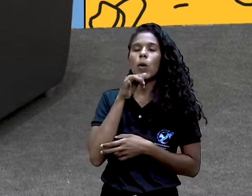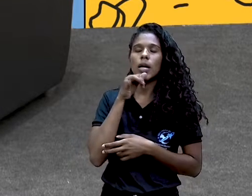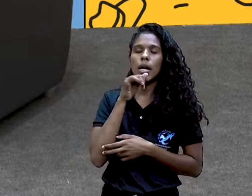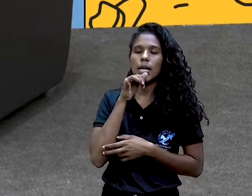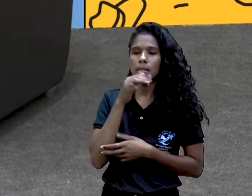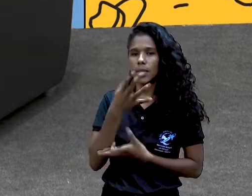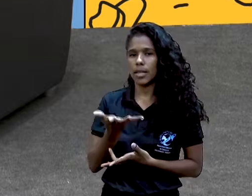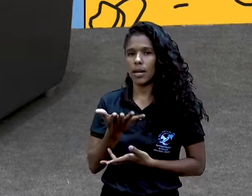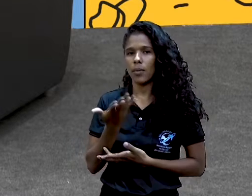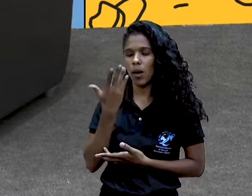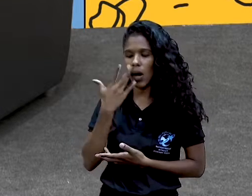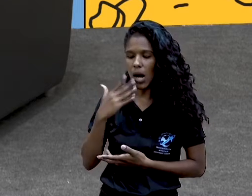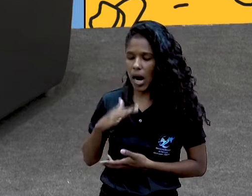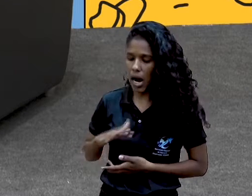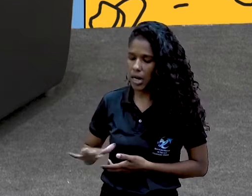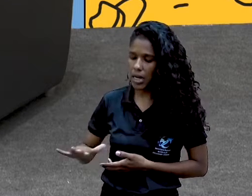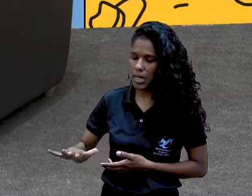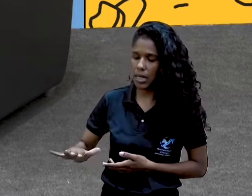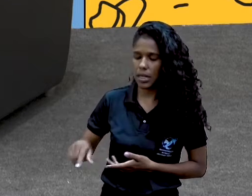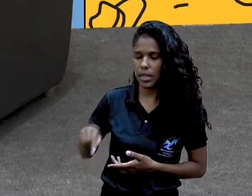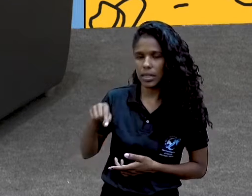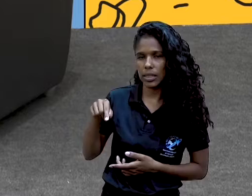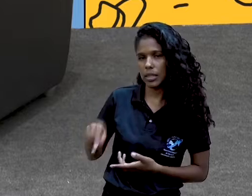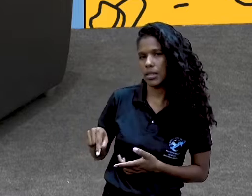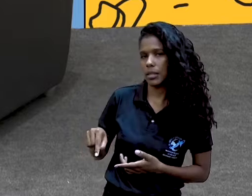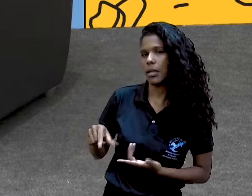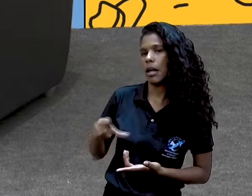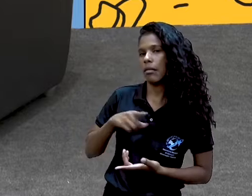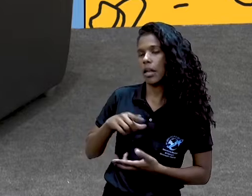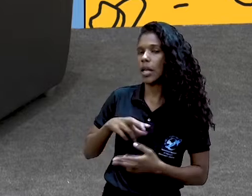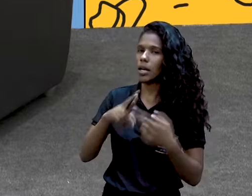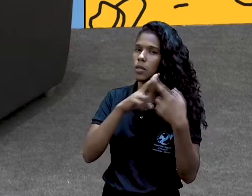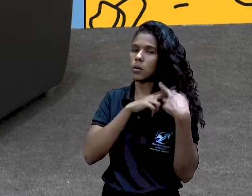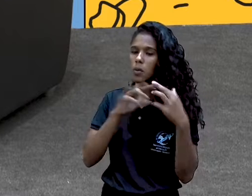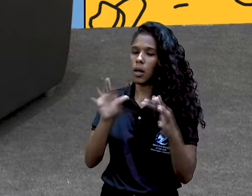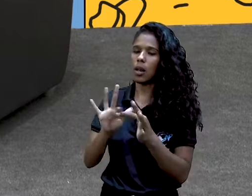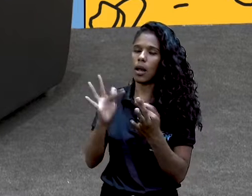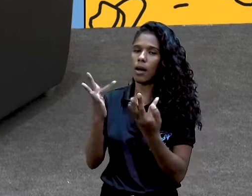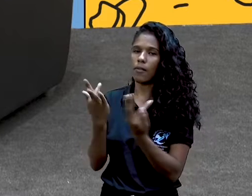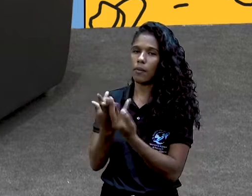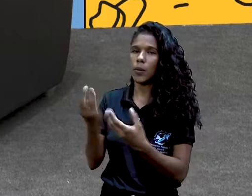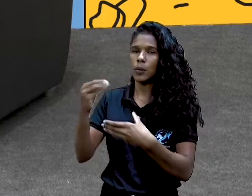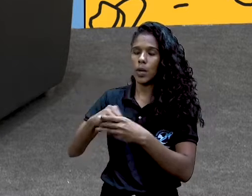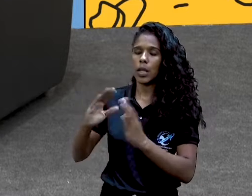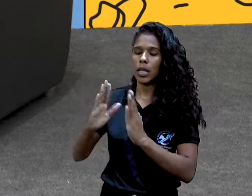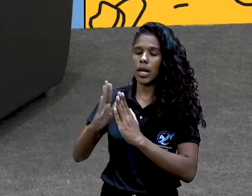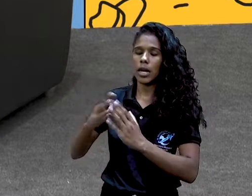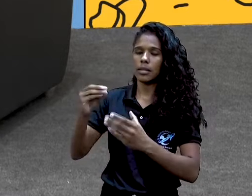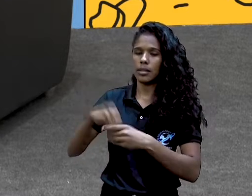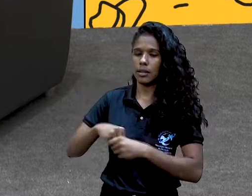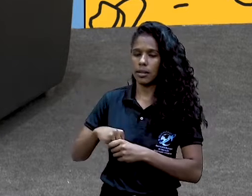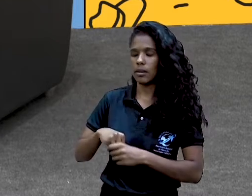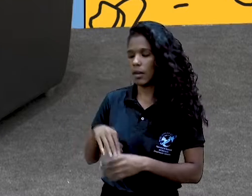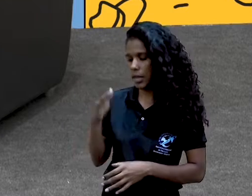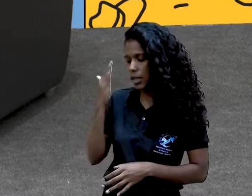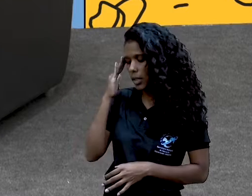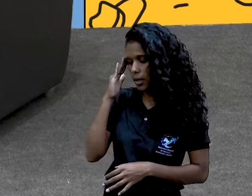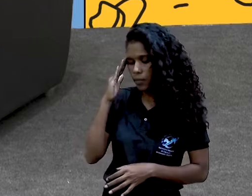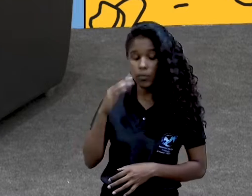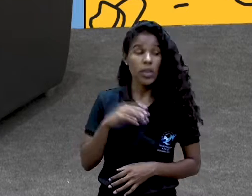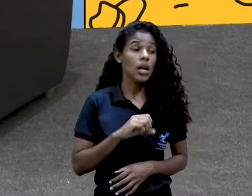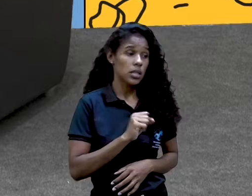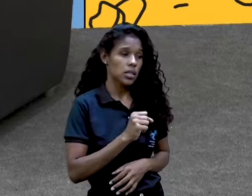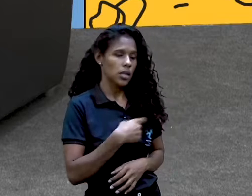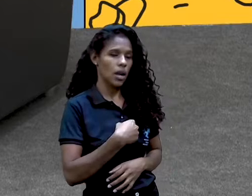a minha tarefa. Sim, eu arrumo a do jantar, a do café da tarde, a do almoço. Então, o que